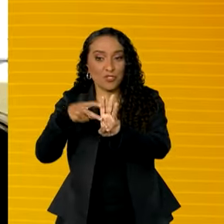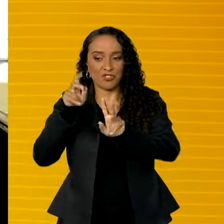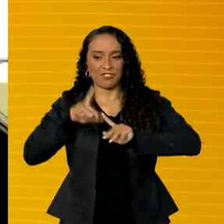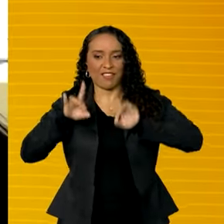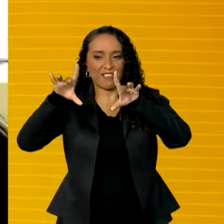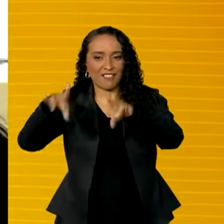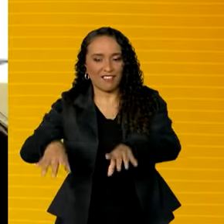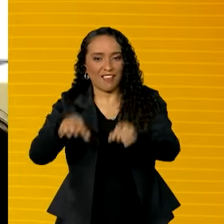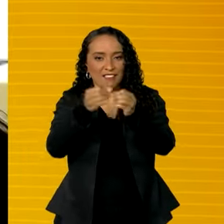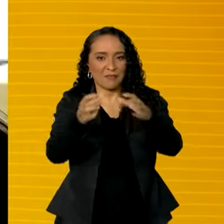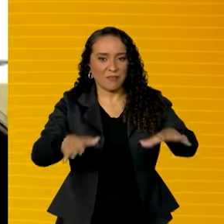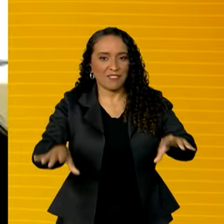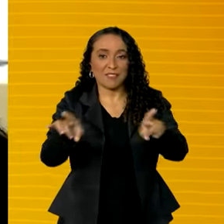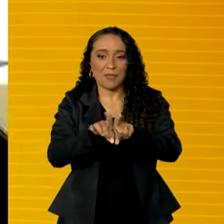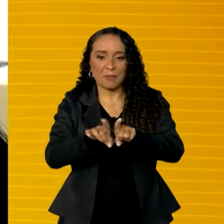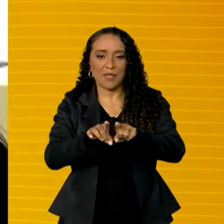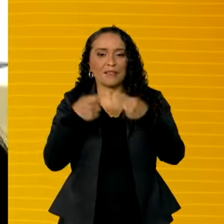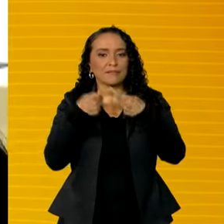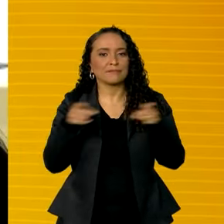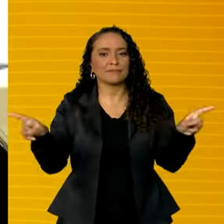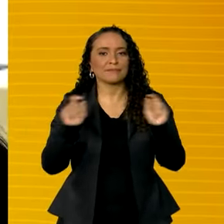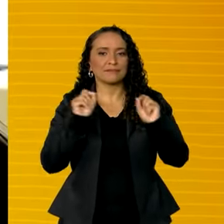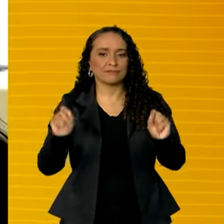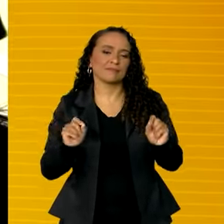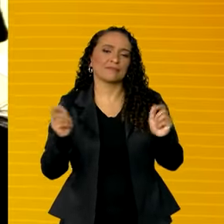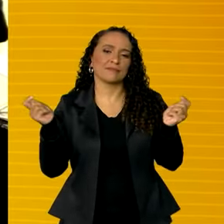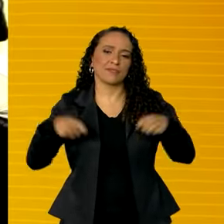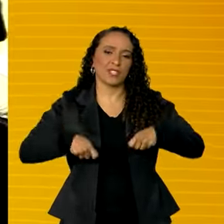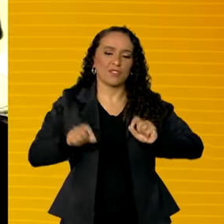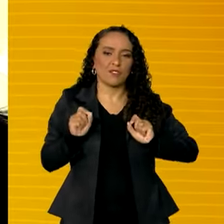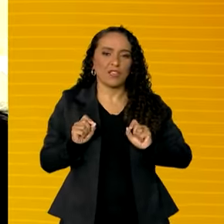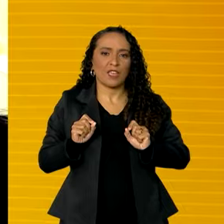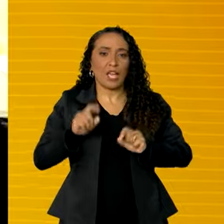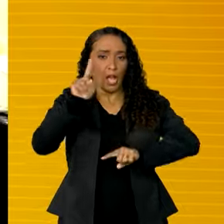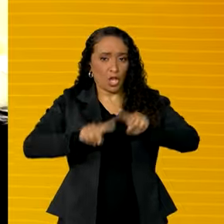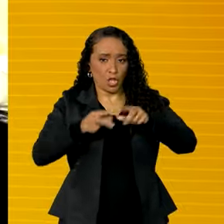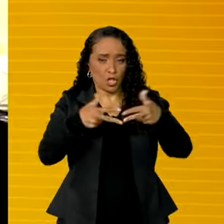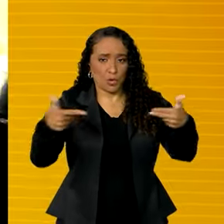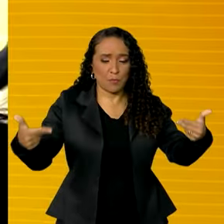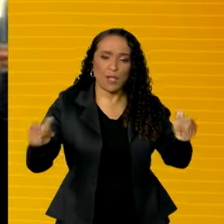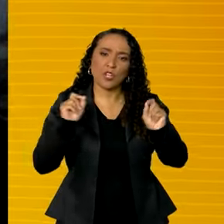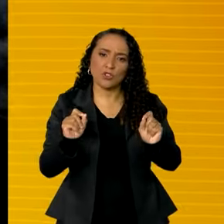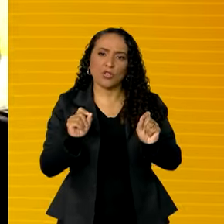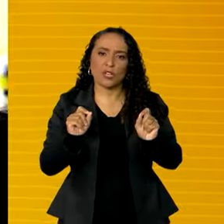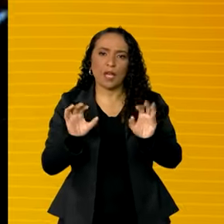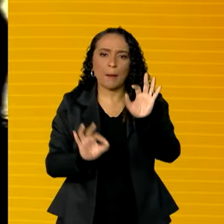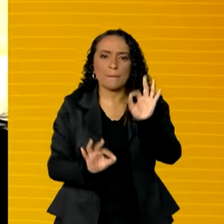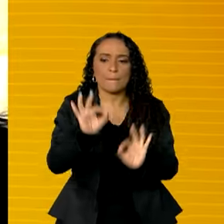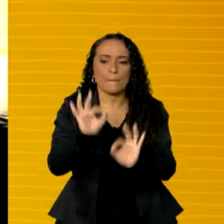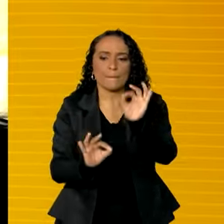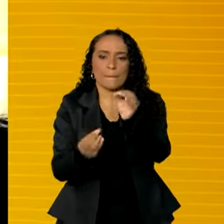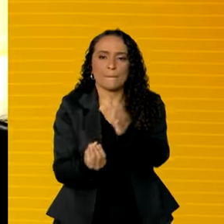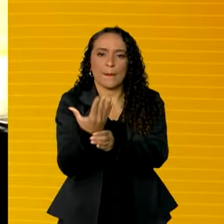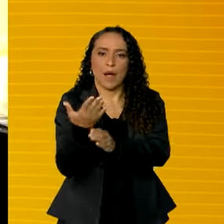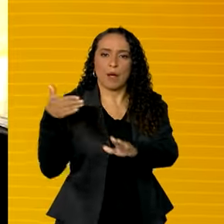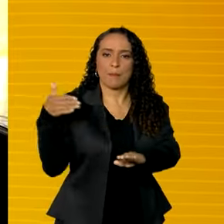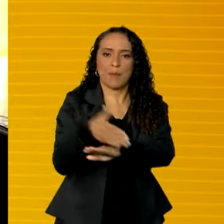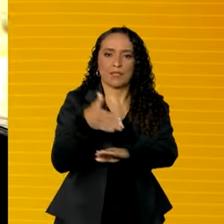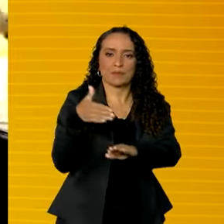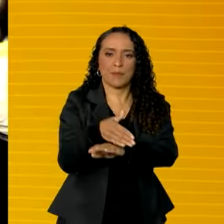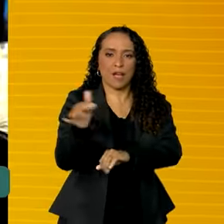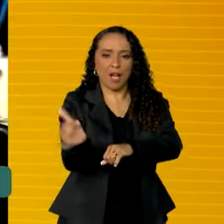do Pacífico, e essa abertura para que seja mais uma ferramenta de construção, de participação,